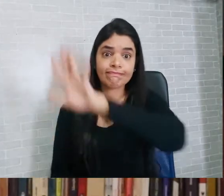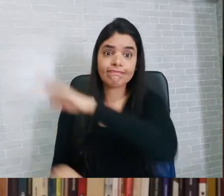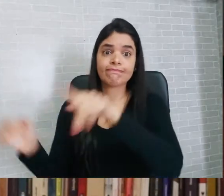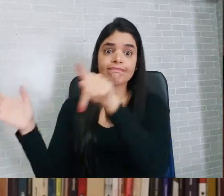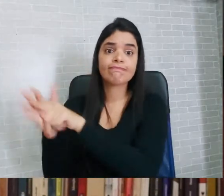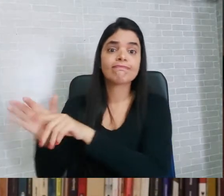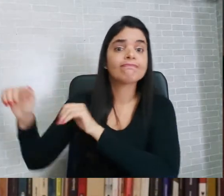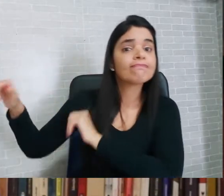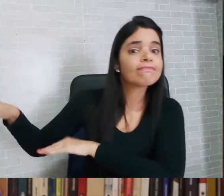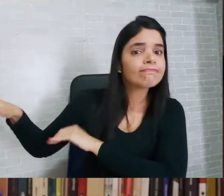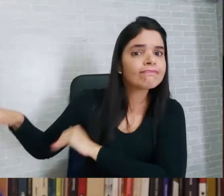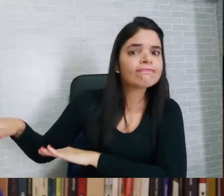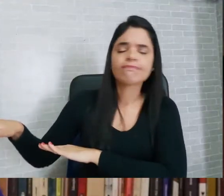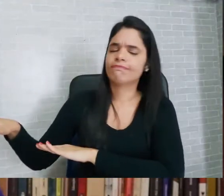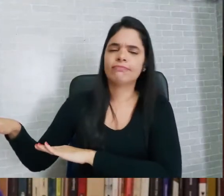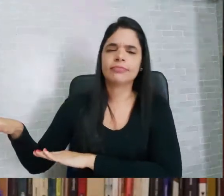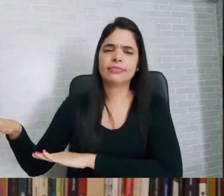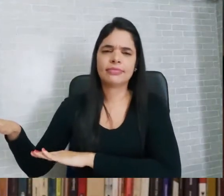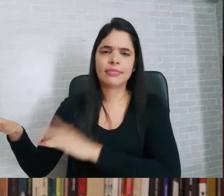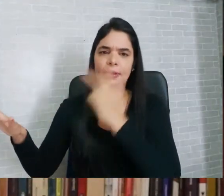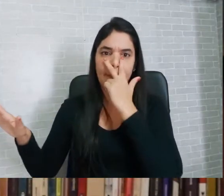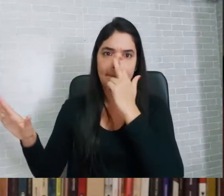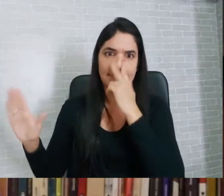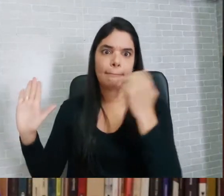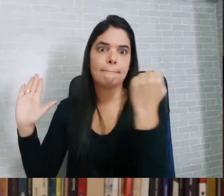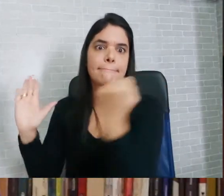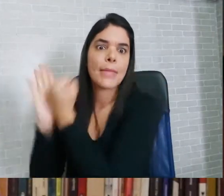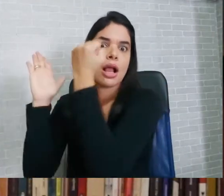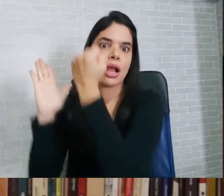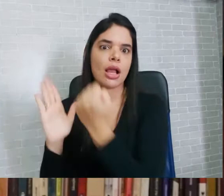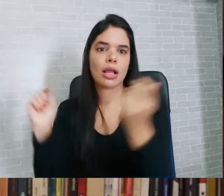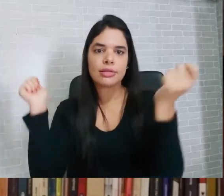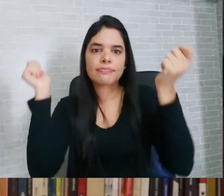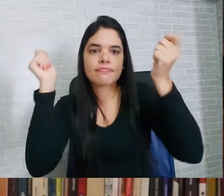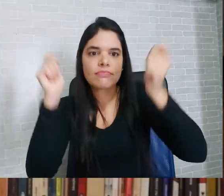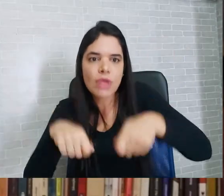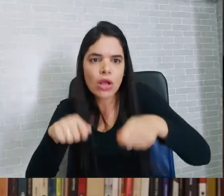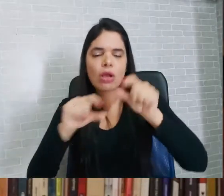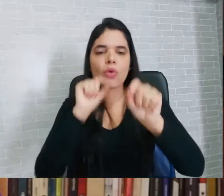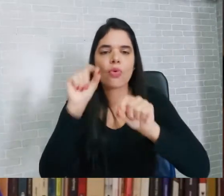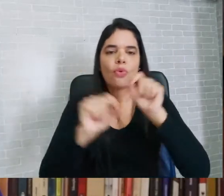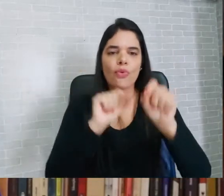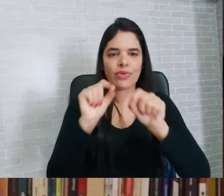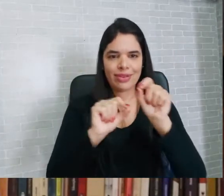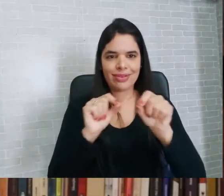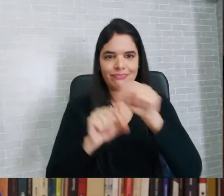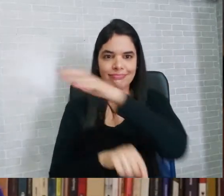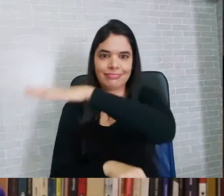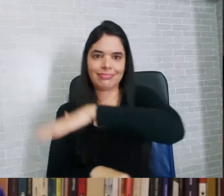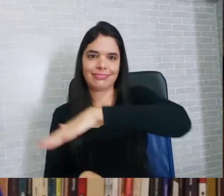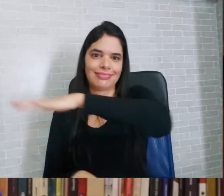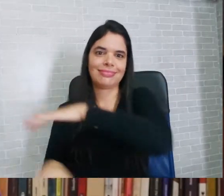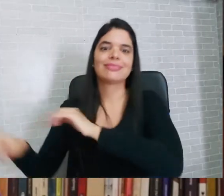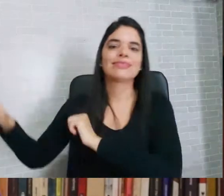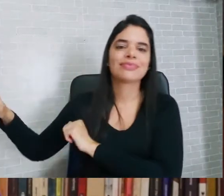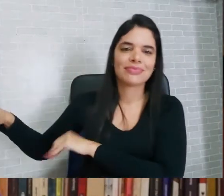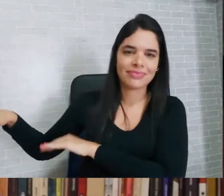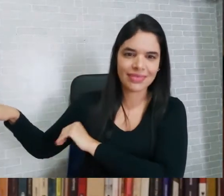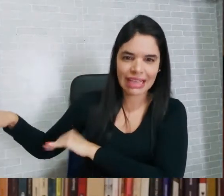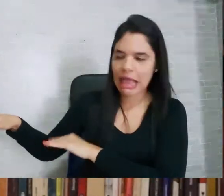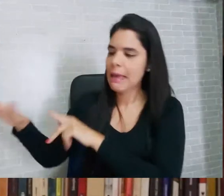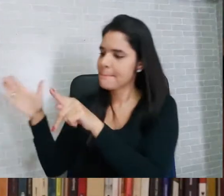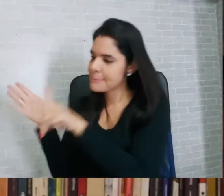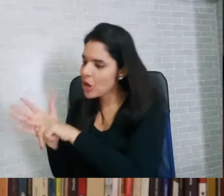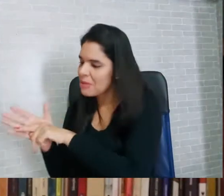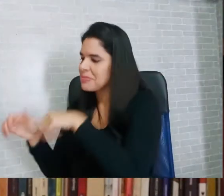existe mesmo a menção ou o carimbo que possa marcar em algum lugar guianense. Isso é guianense, aquilo